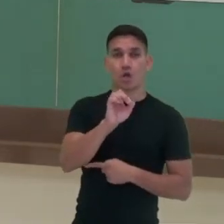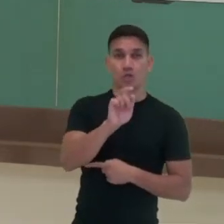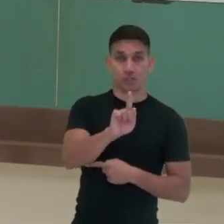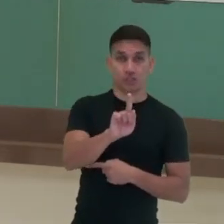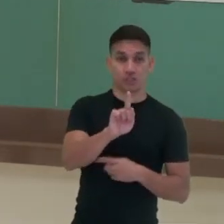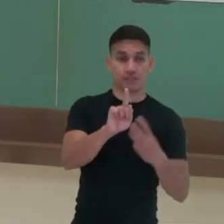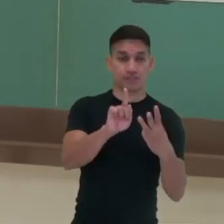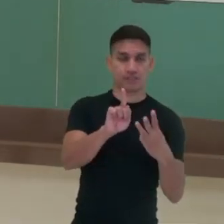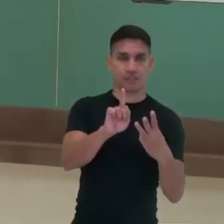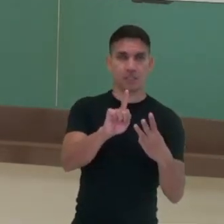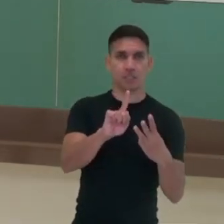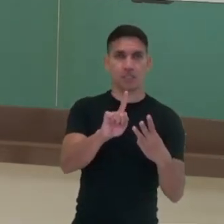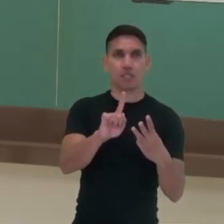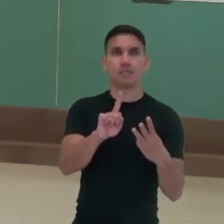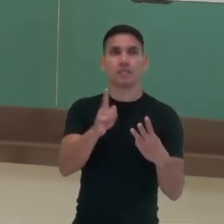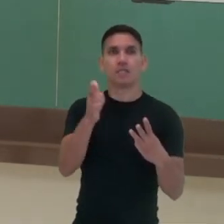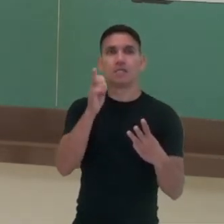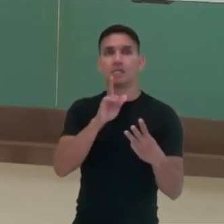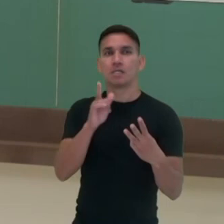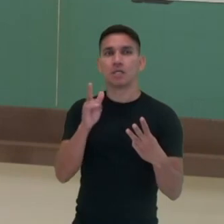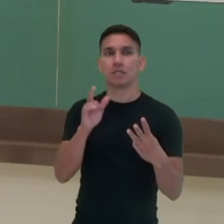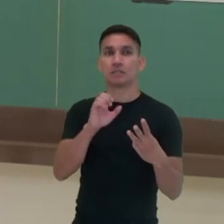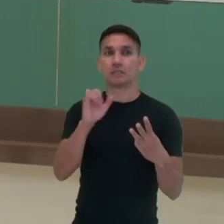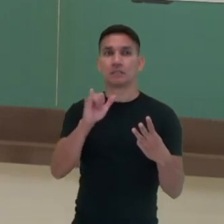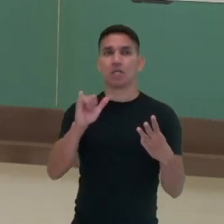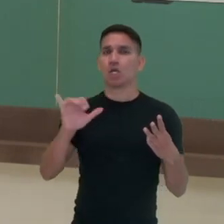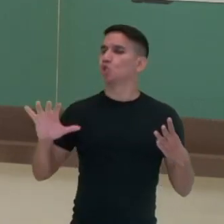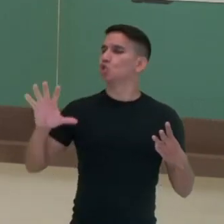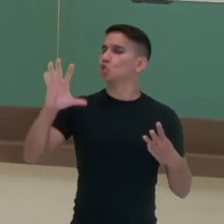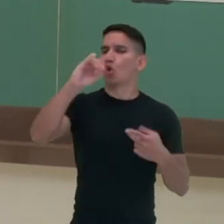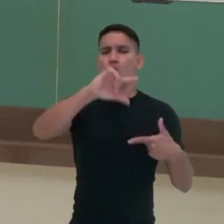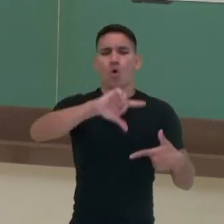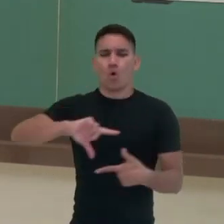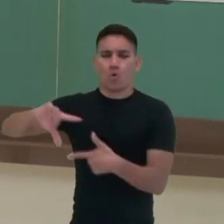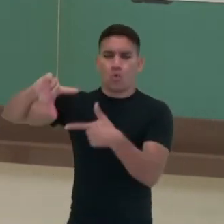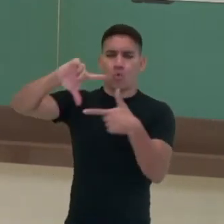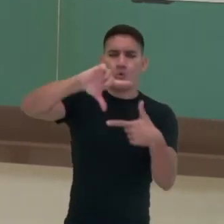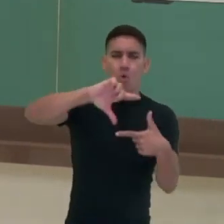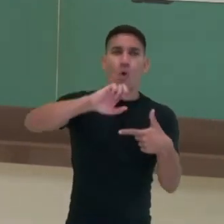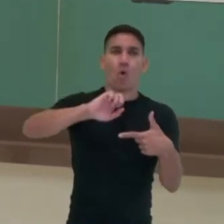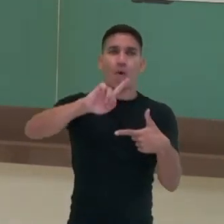é essa parte aqui, ó. Se fosse toda essa parte, seria